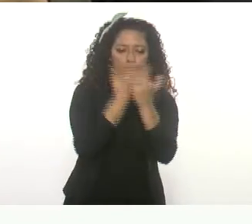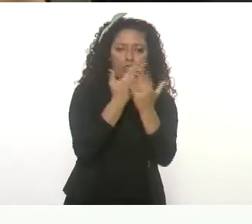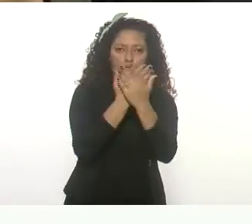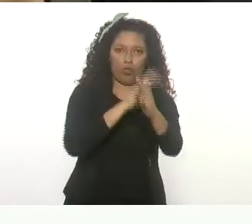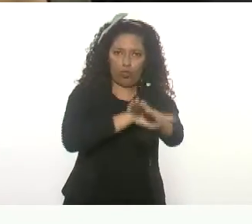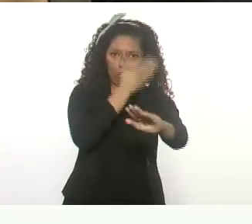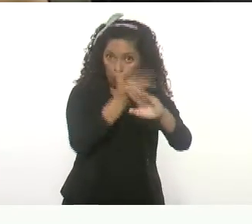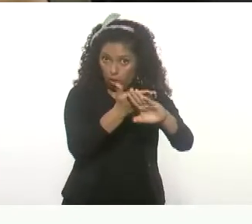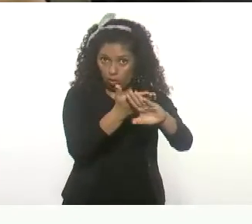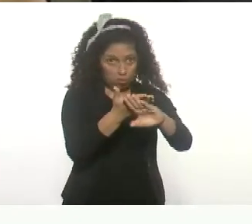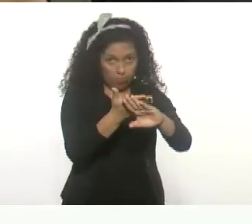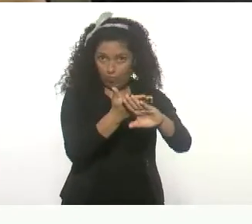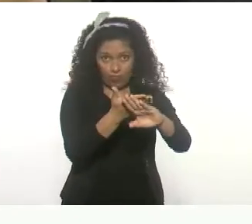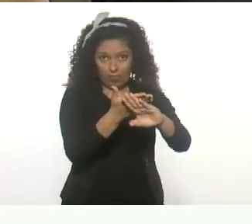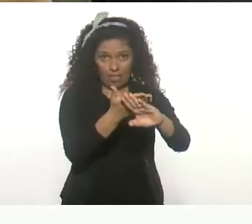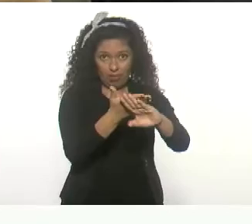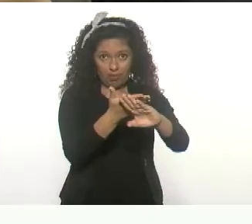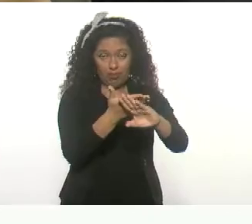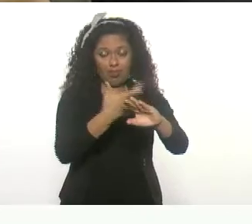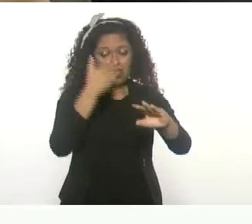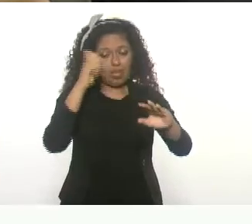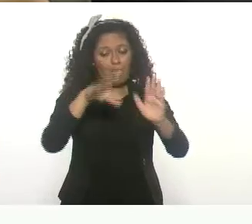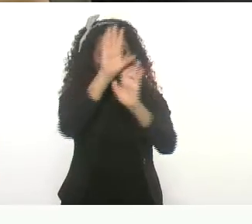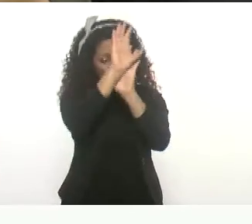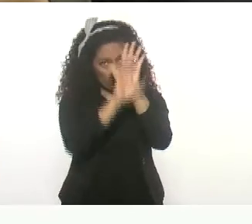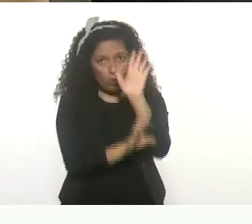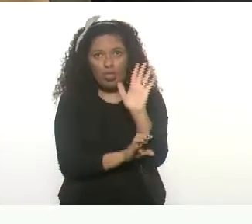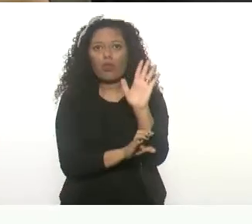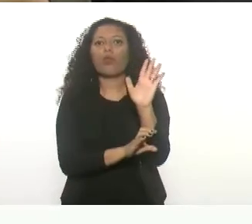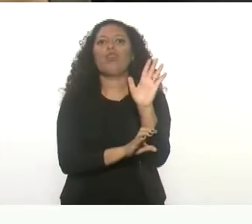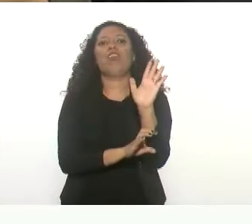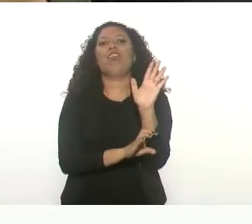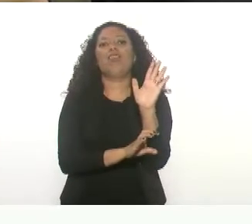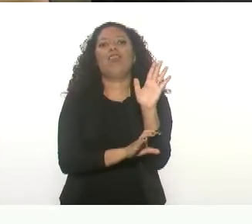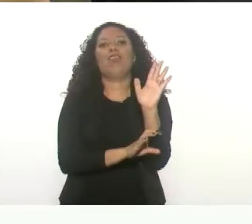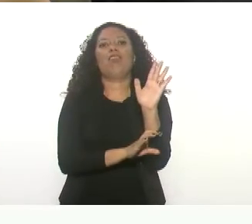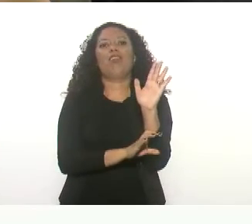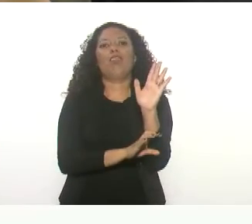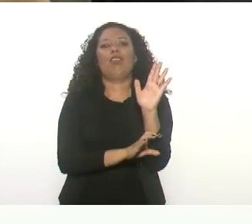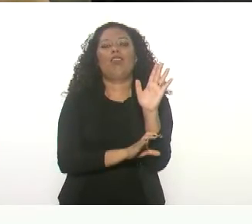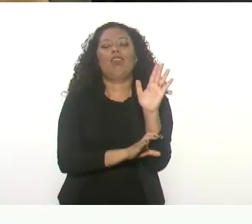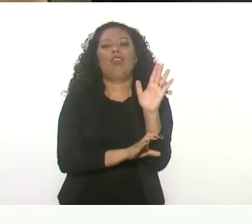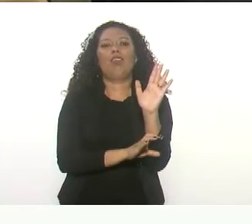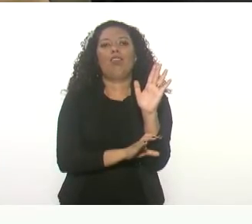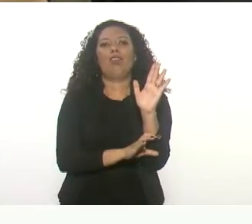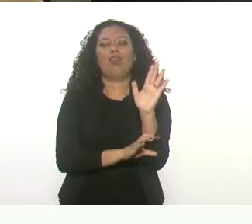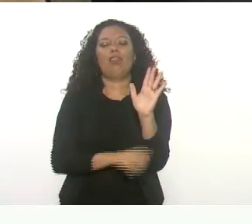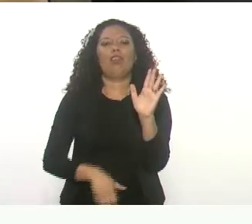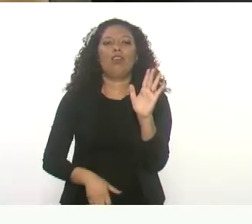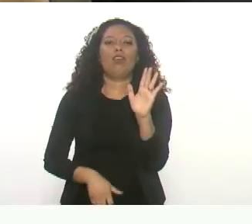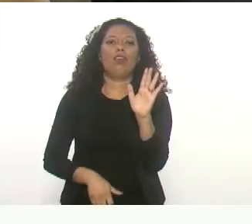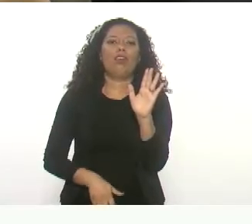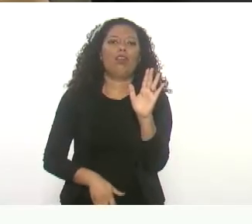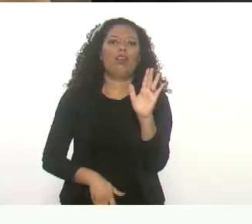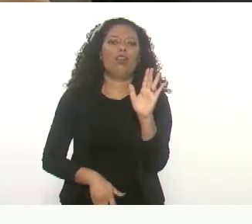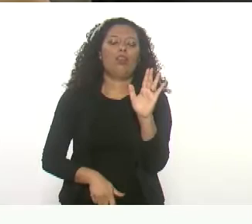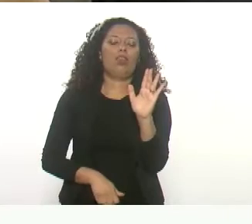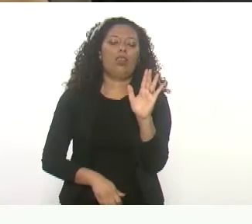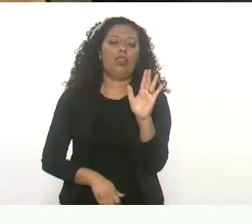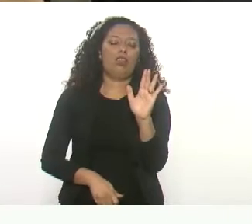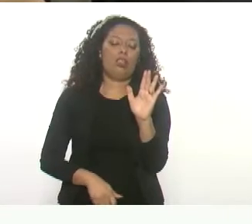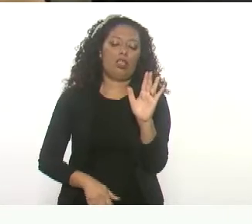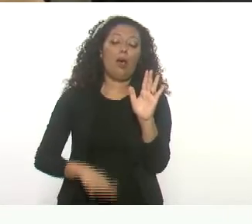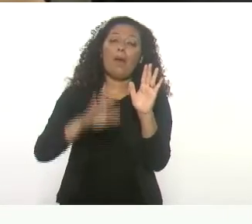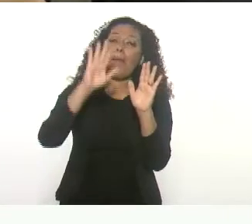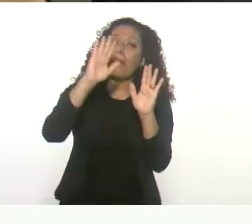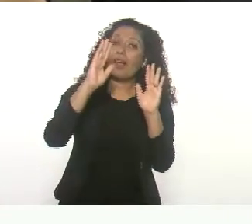O currículo que você falou, um currículo especializado para aqueles jovens do tempo integral. Mas o tempo